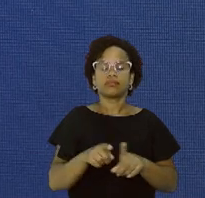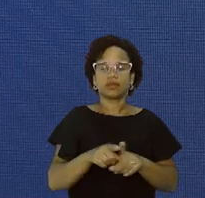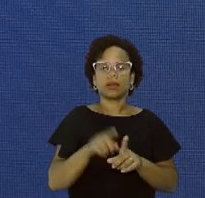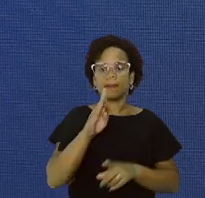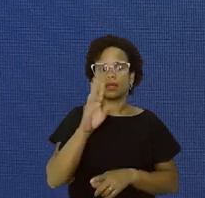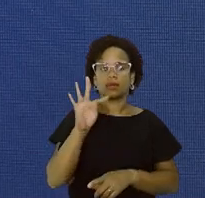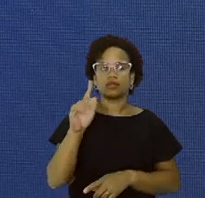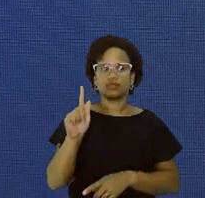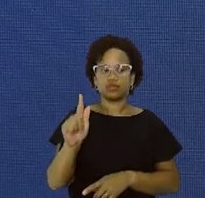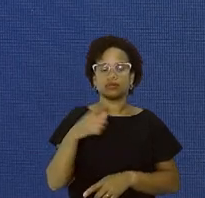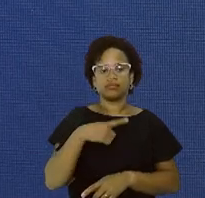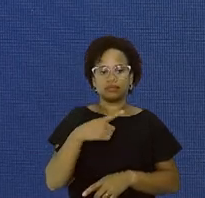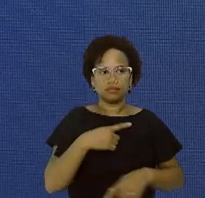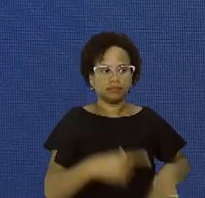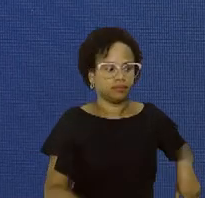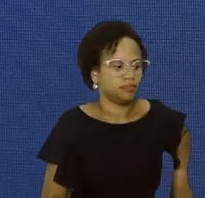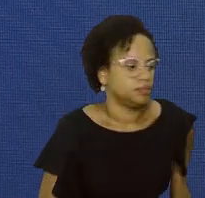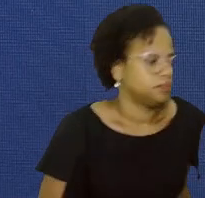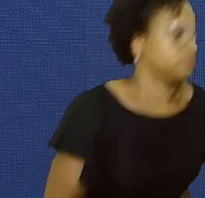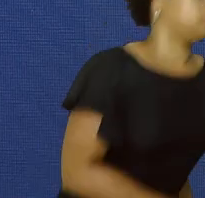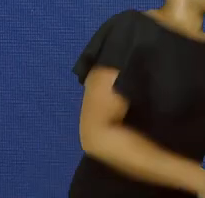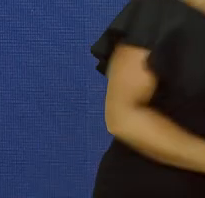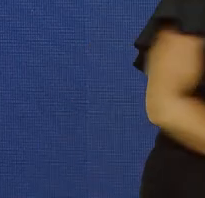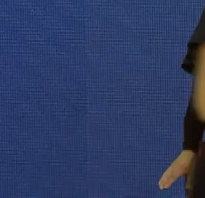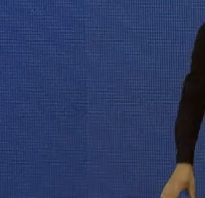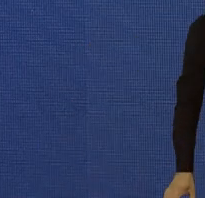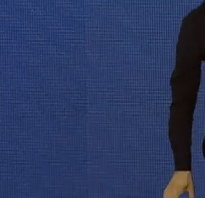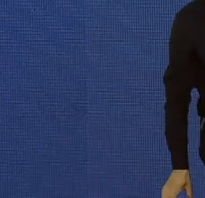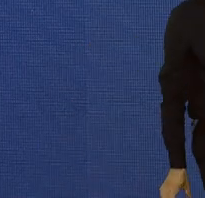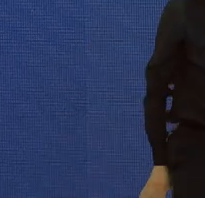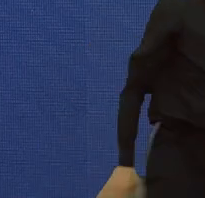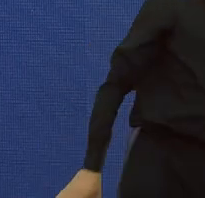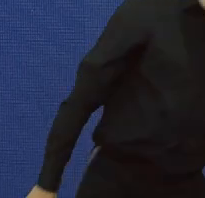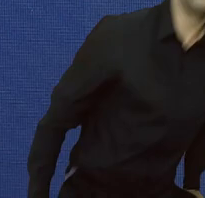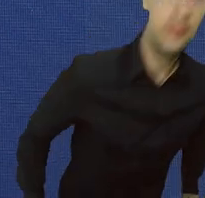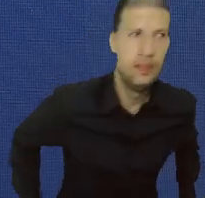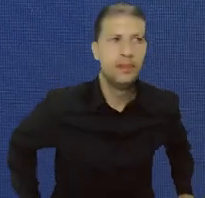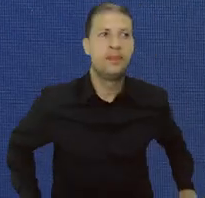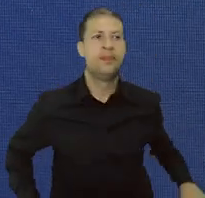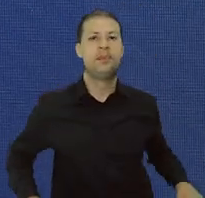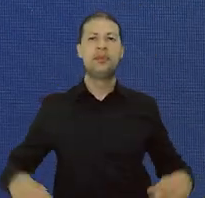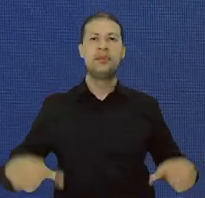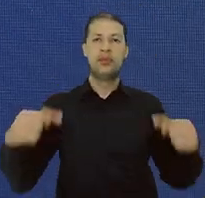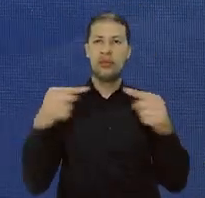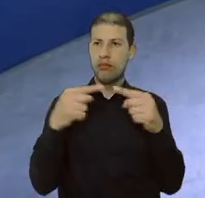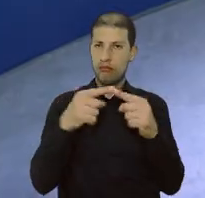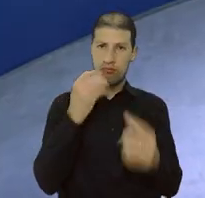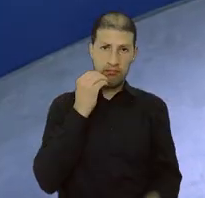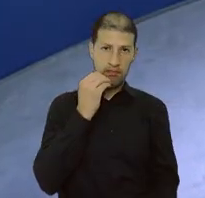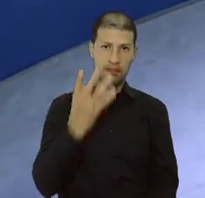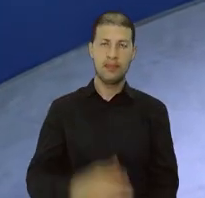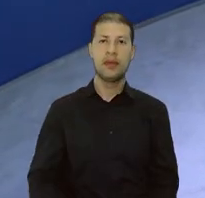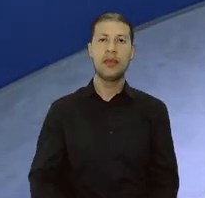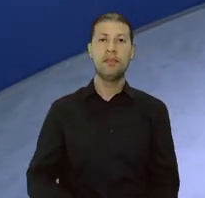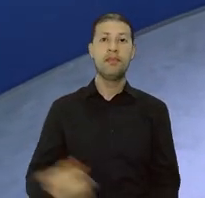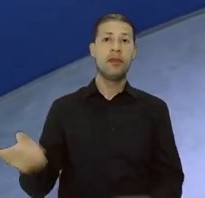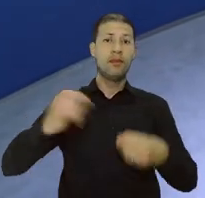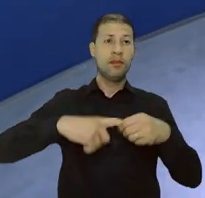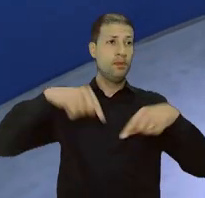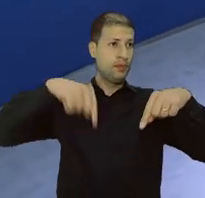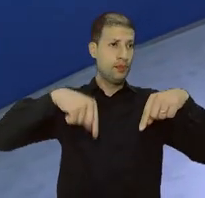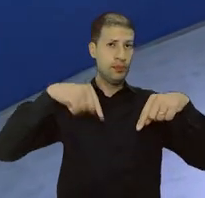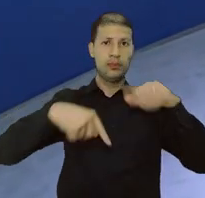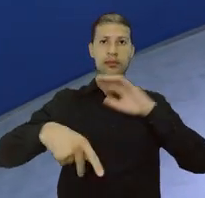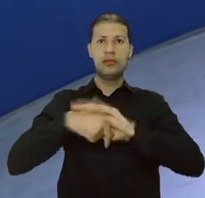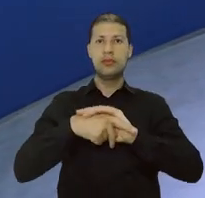que eu acho que converge muito com essa com essa com essa oportunidade voltando aqui para parte de